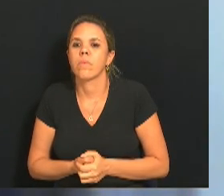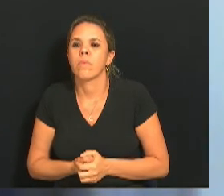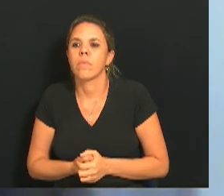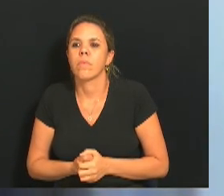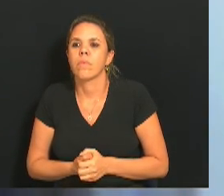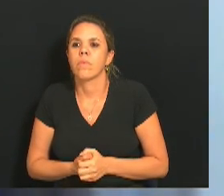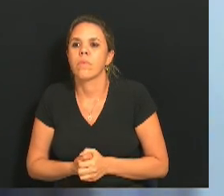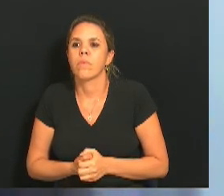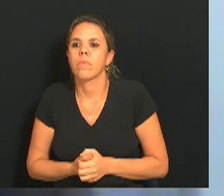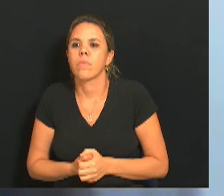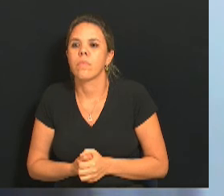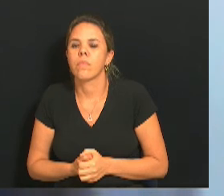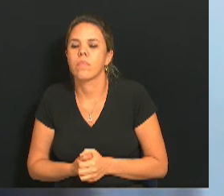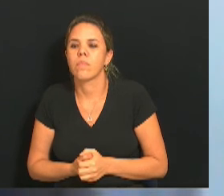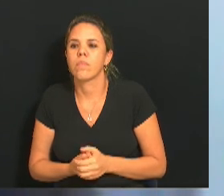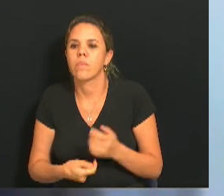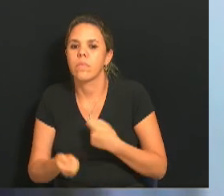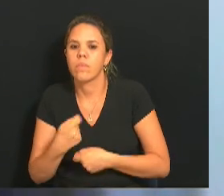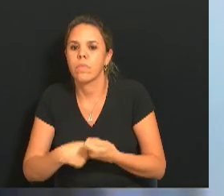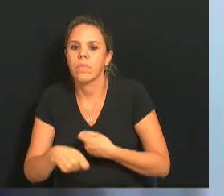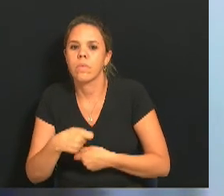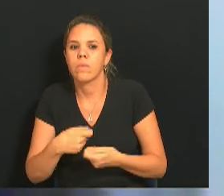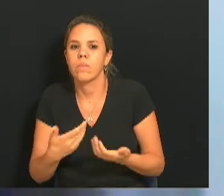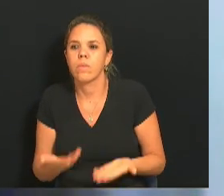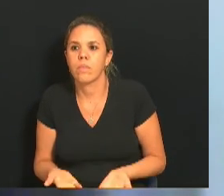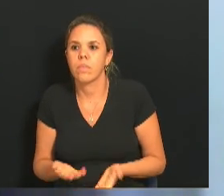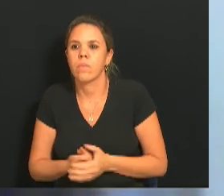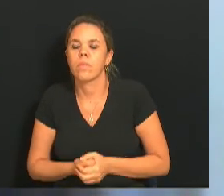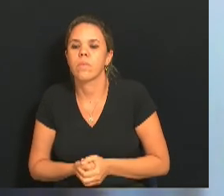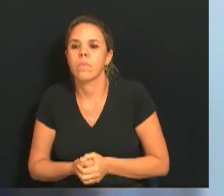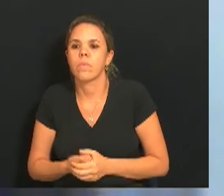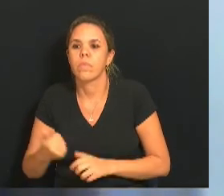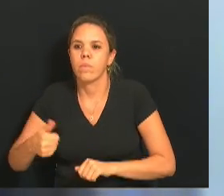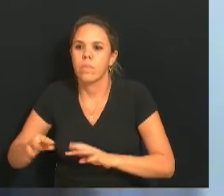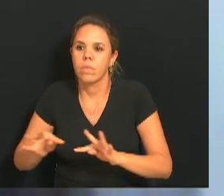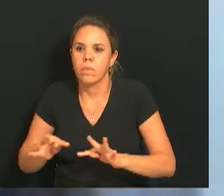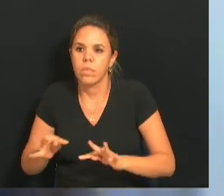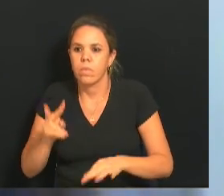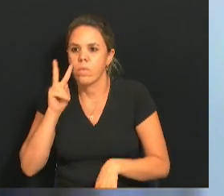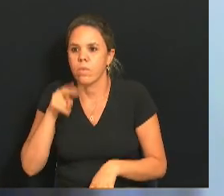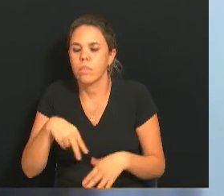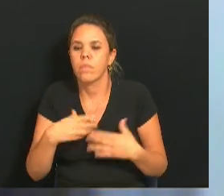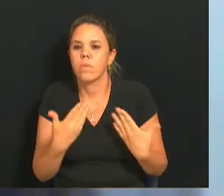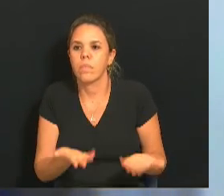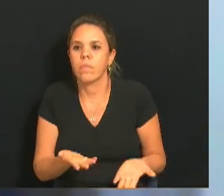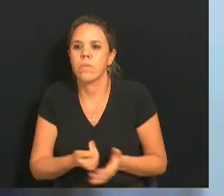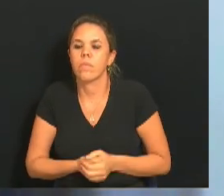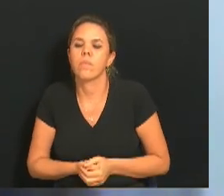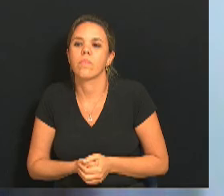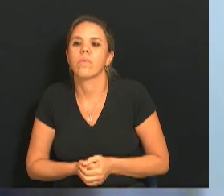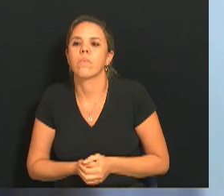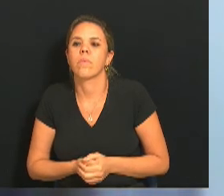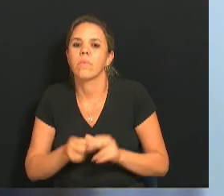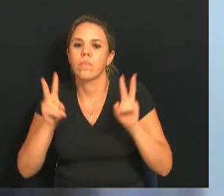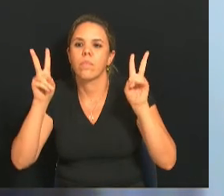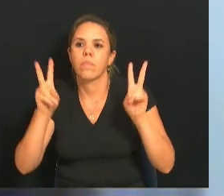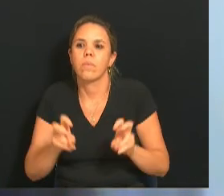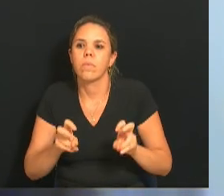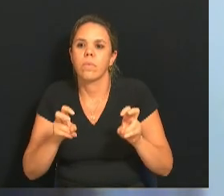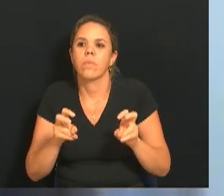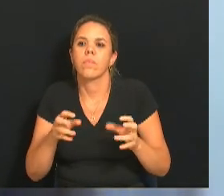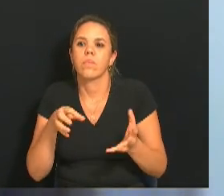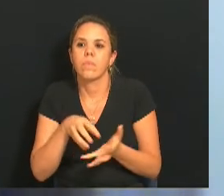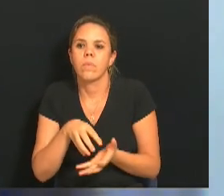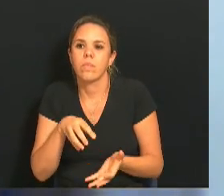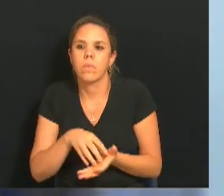relação às sanções administrativas. O tratamento que a gente deu foi o seguinte, né? A gente tratou com a unidade para entender